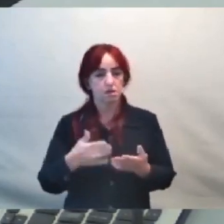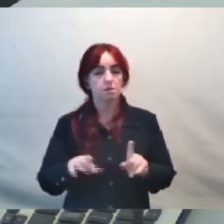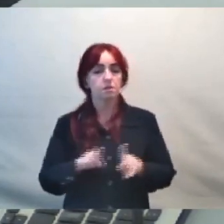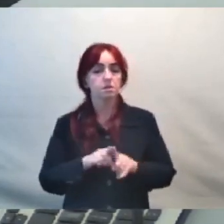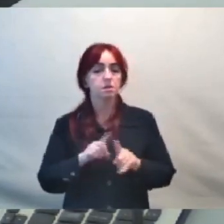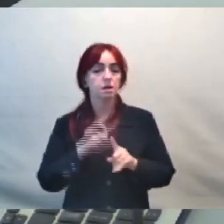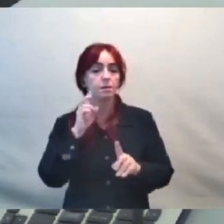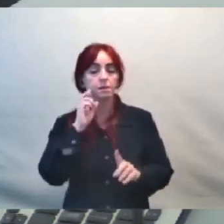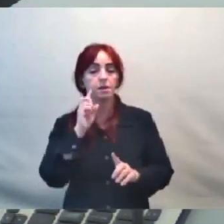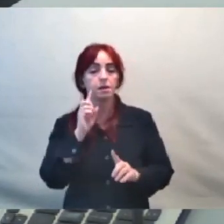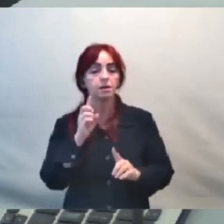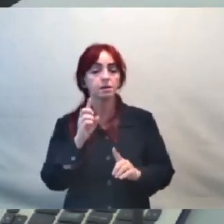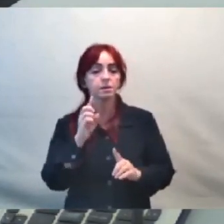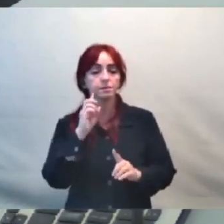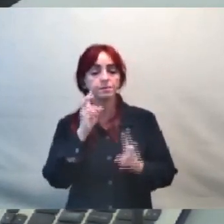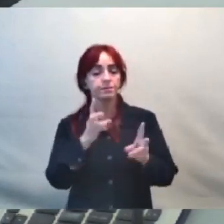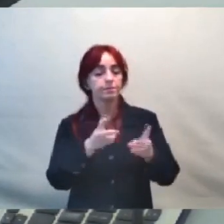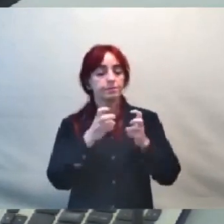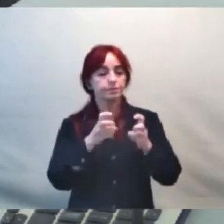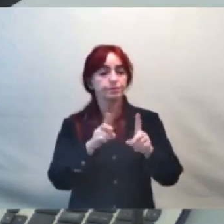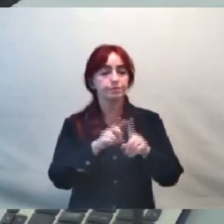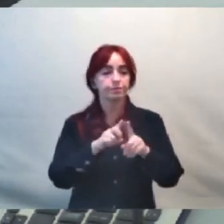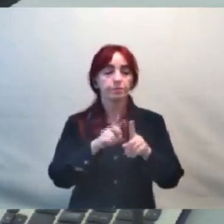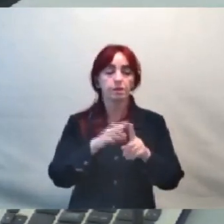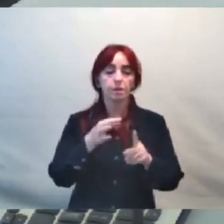até sugerir, evidentemente,